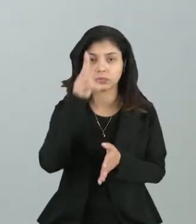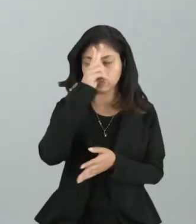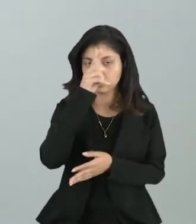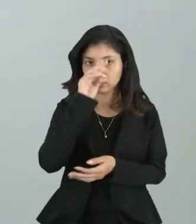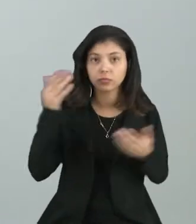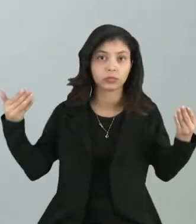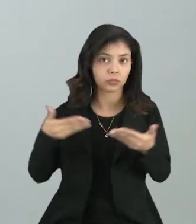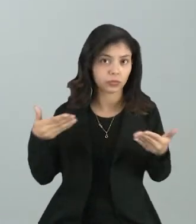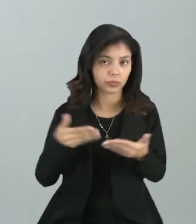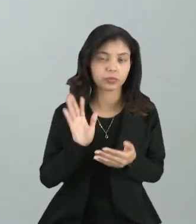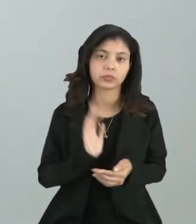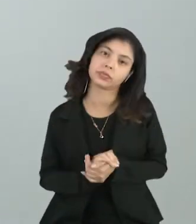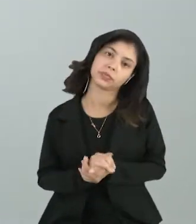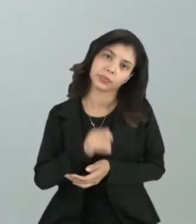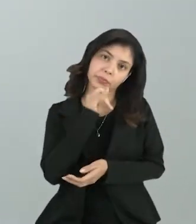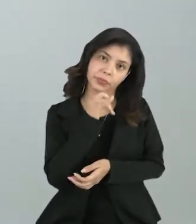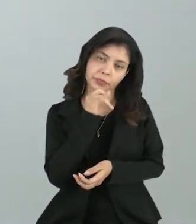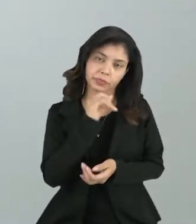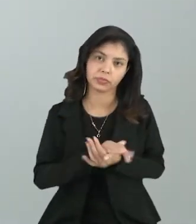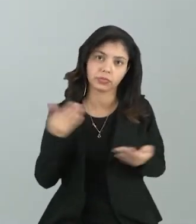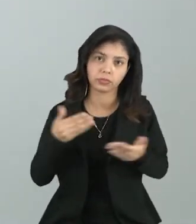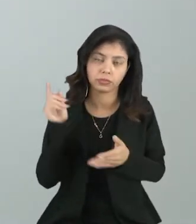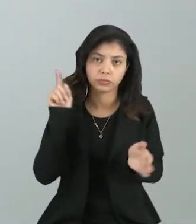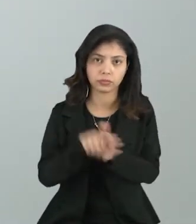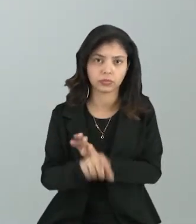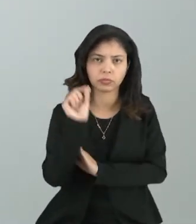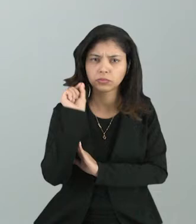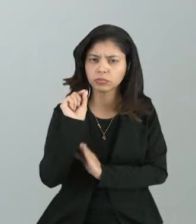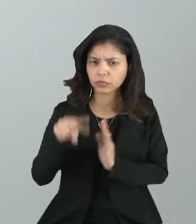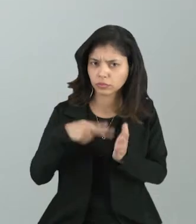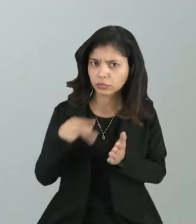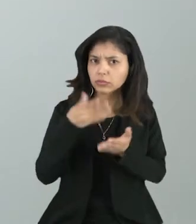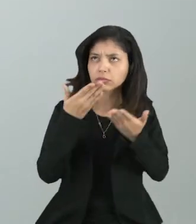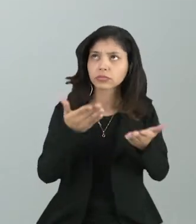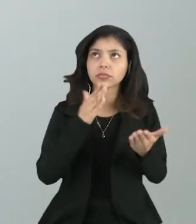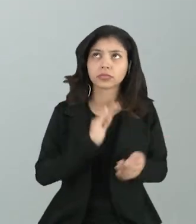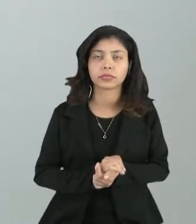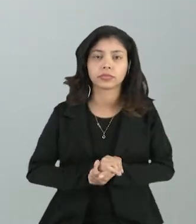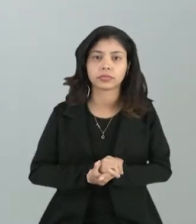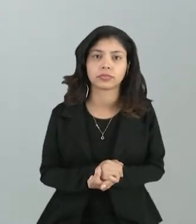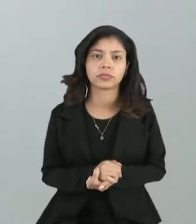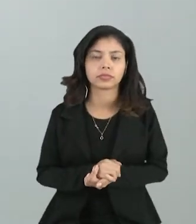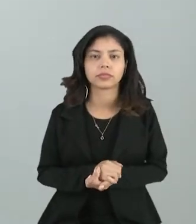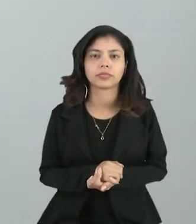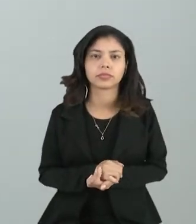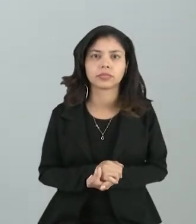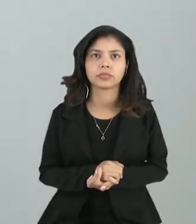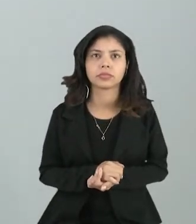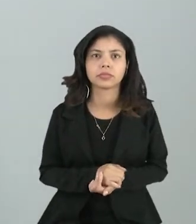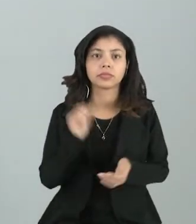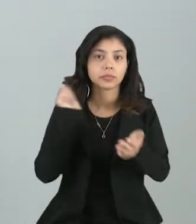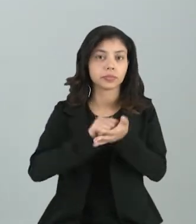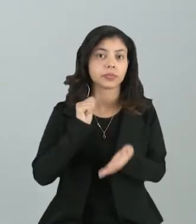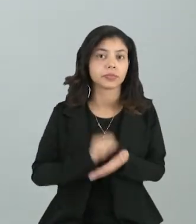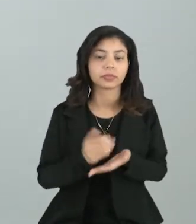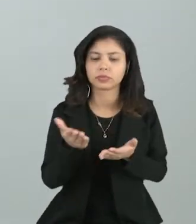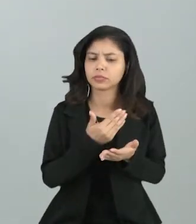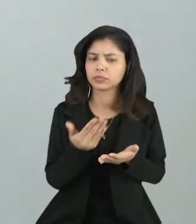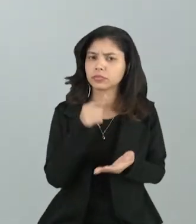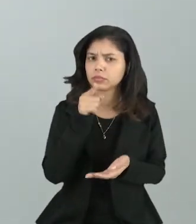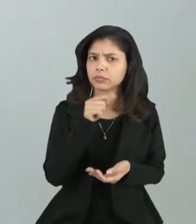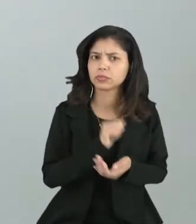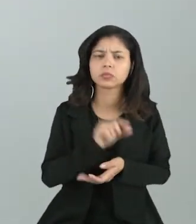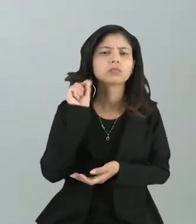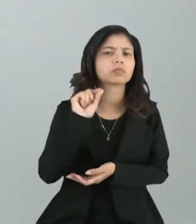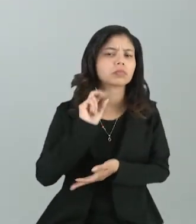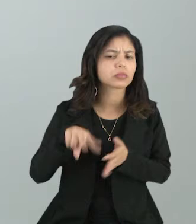lembra hoje, né? Por exemplo, se hoje eu perguntasse o que é dança para você, né? escreva no seu caderno aí